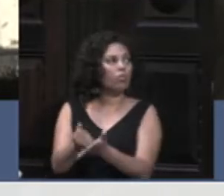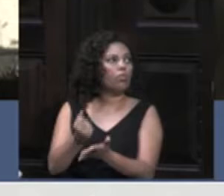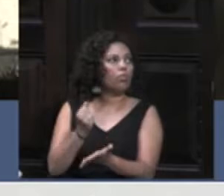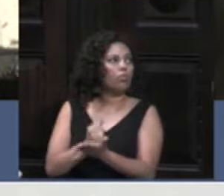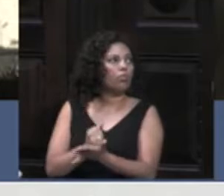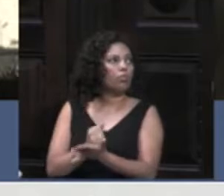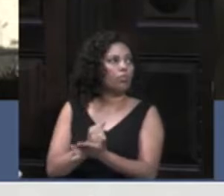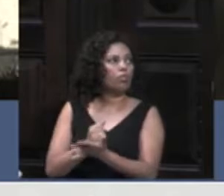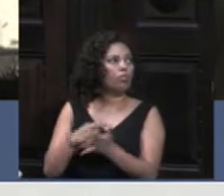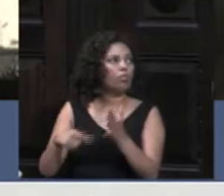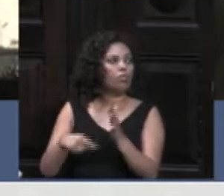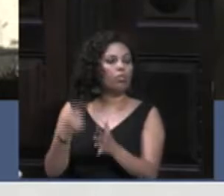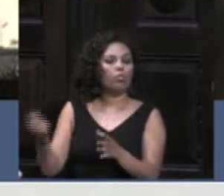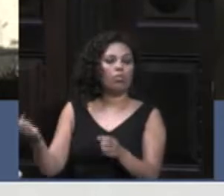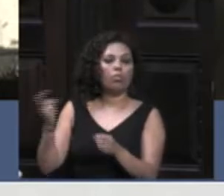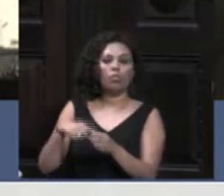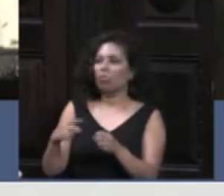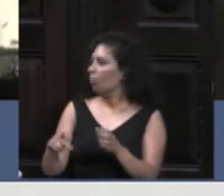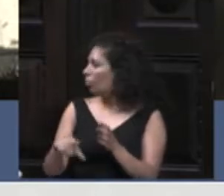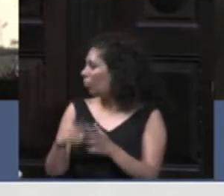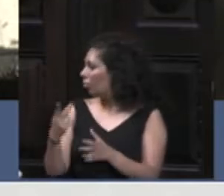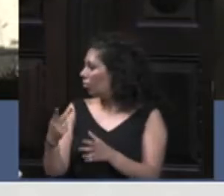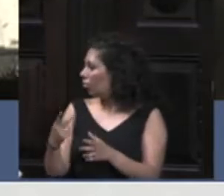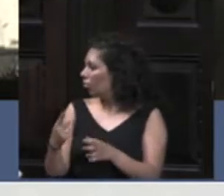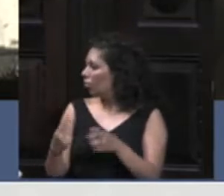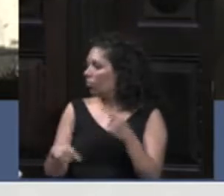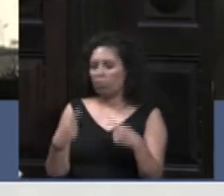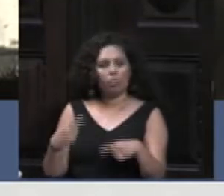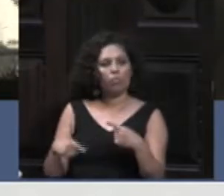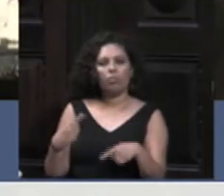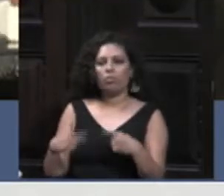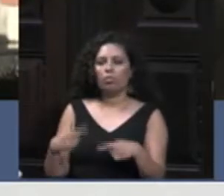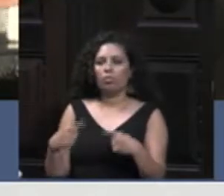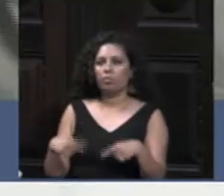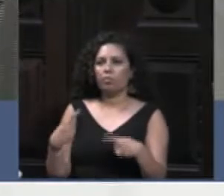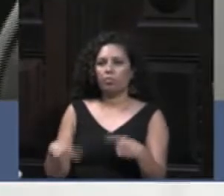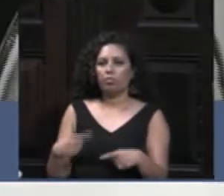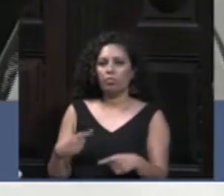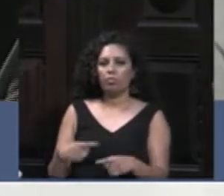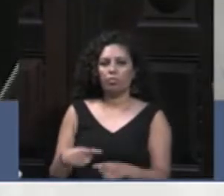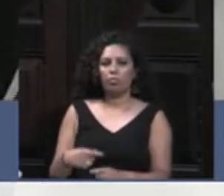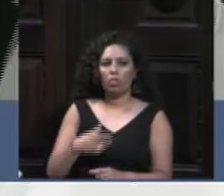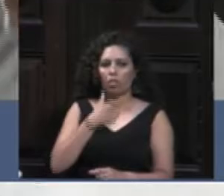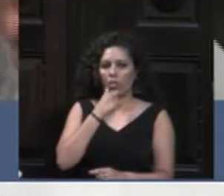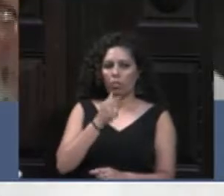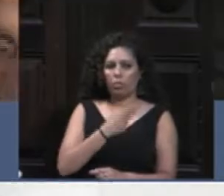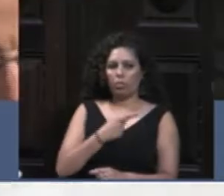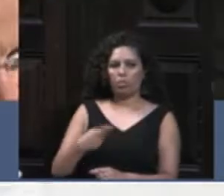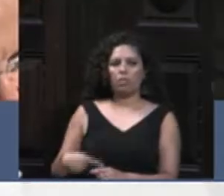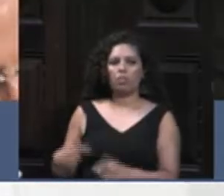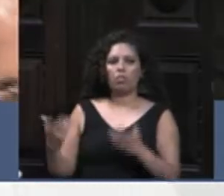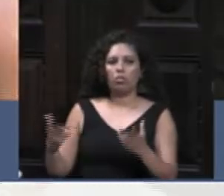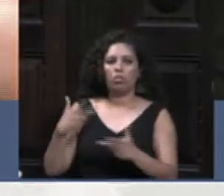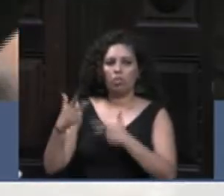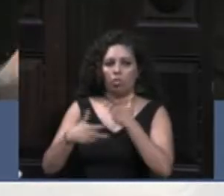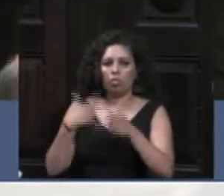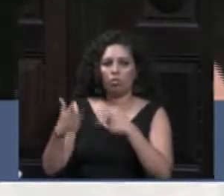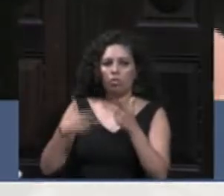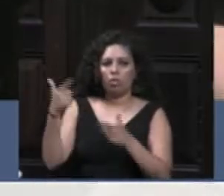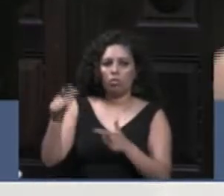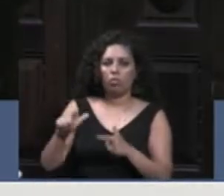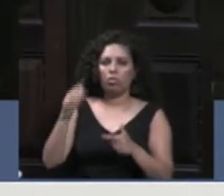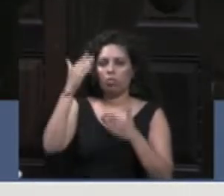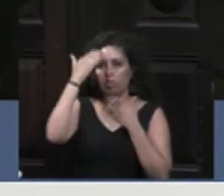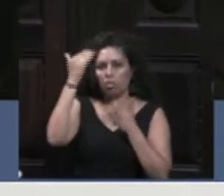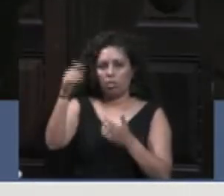como estão aprovados em primeira, retorne em segunda para a declaração de voto. Deputado Waldeck Carneiro. Senhor presidente, eu quero, em primeiro lugar, agradecer a Vossa